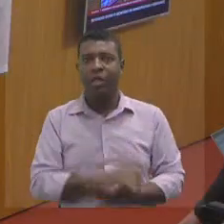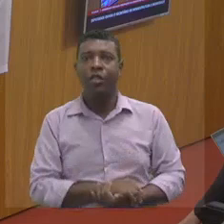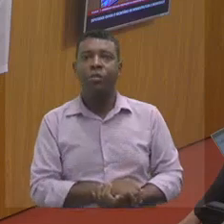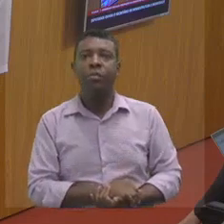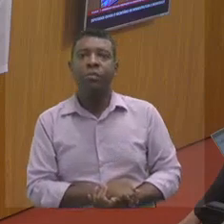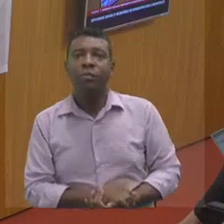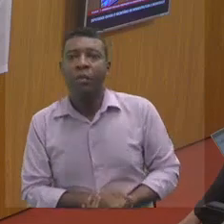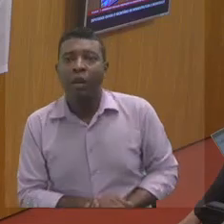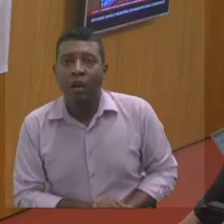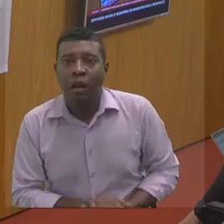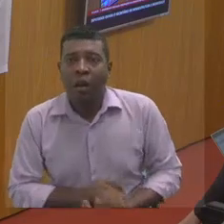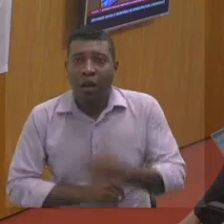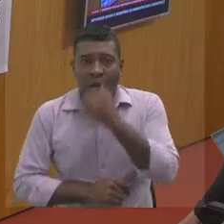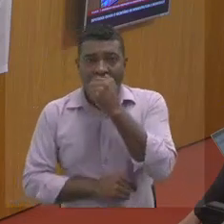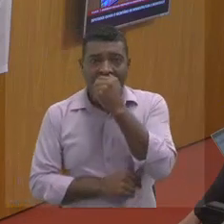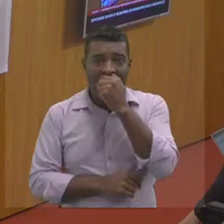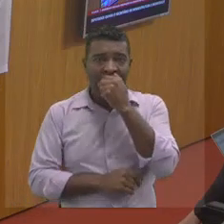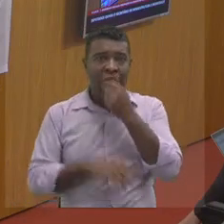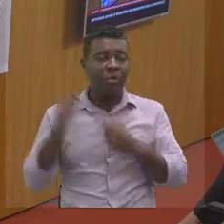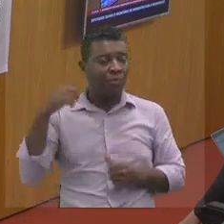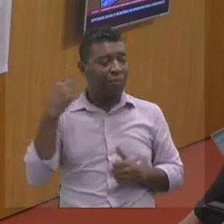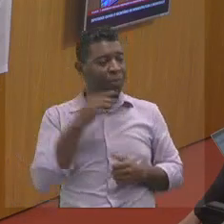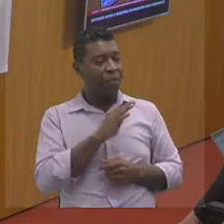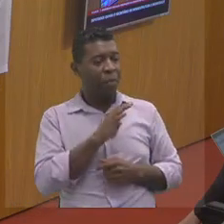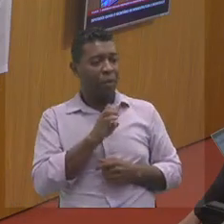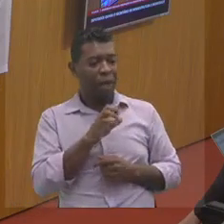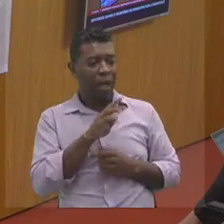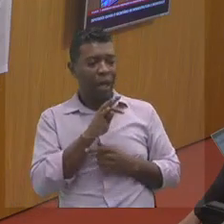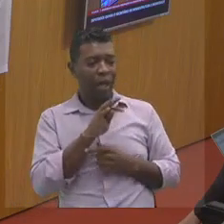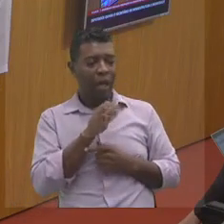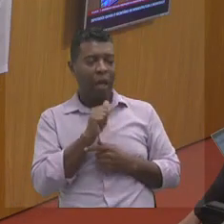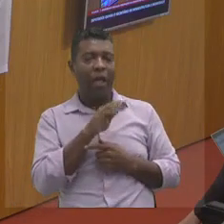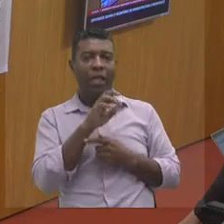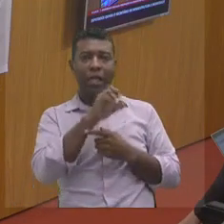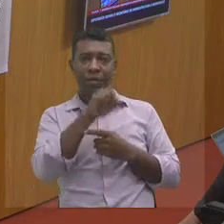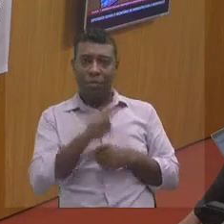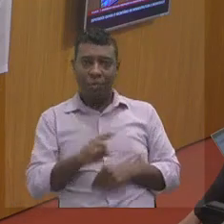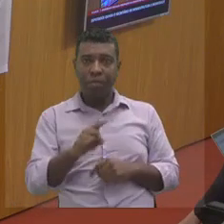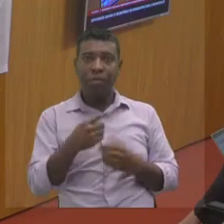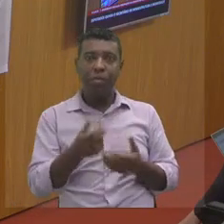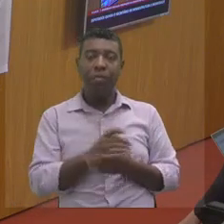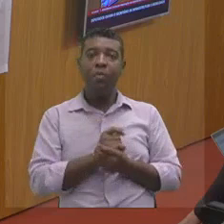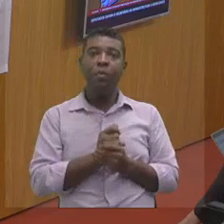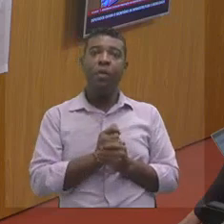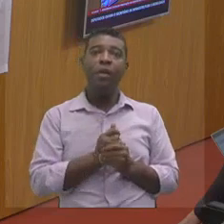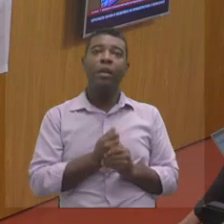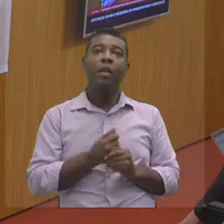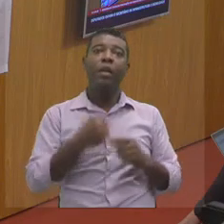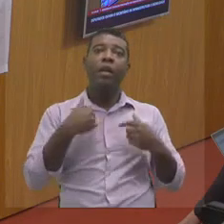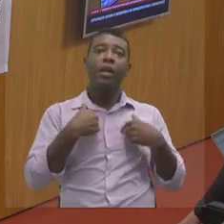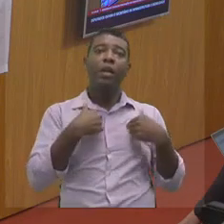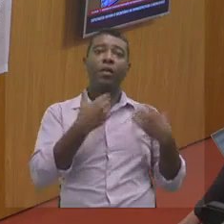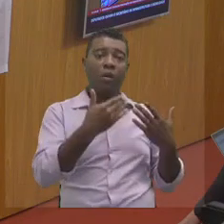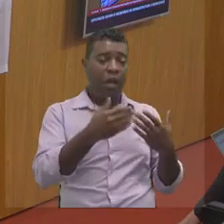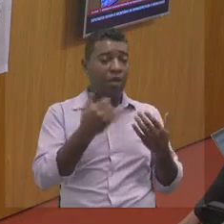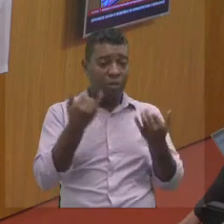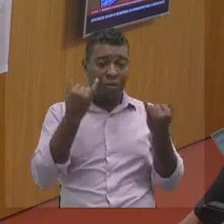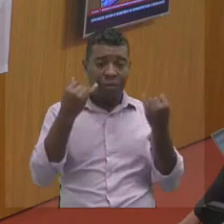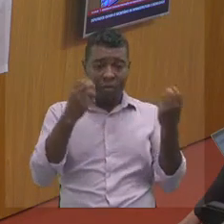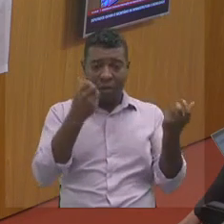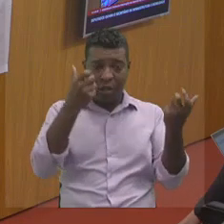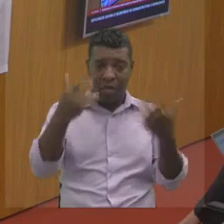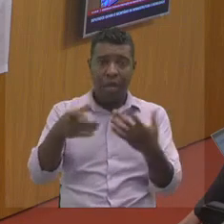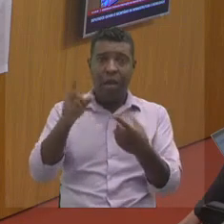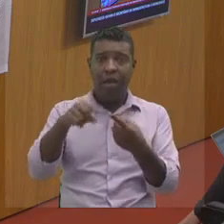pelas considerações quero informar que em relação à questão do aumento de tarifa